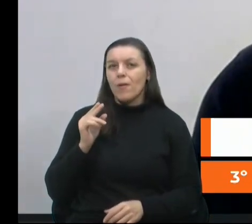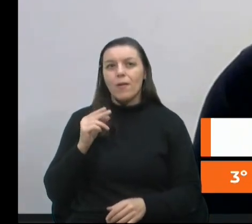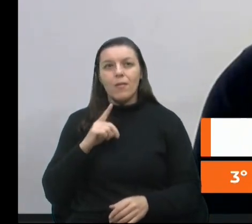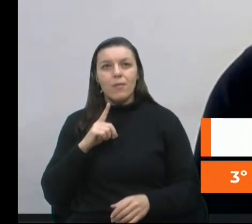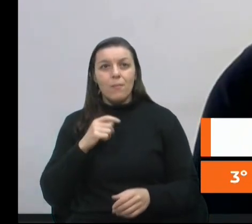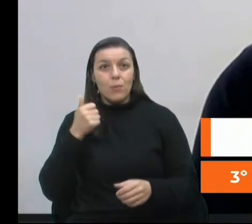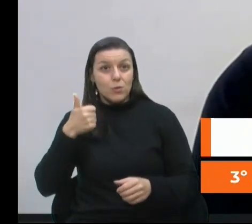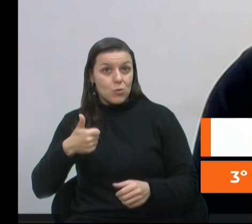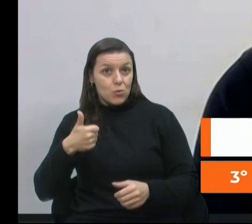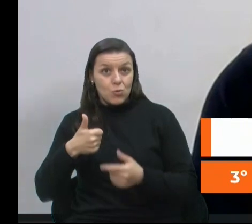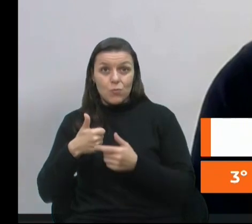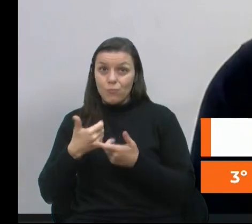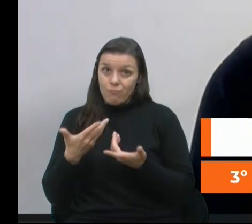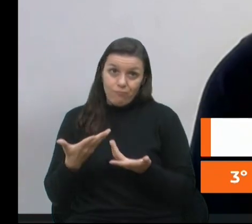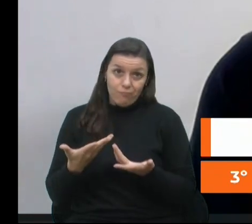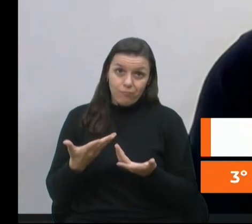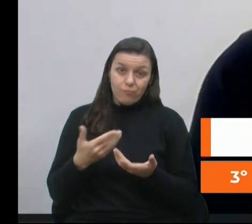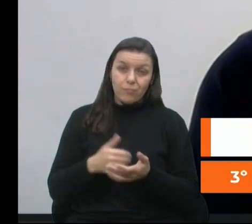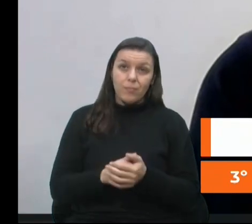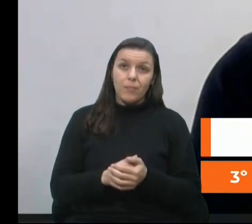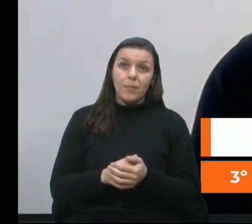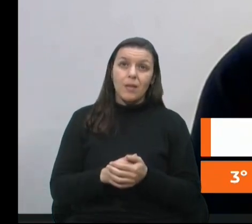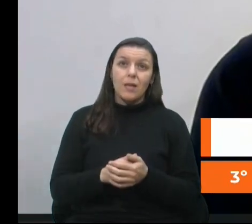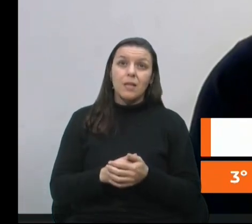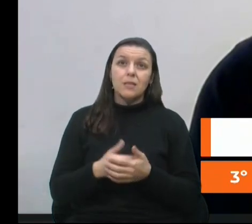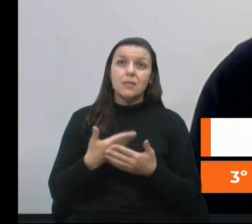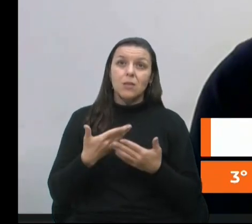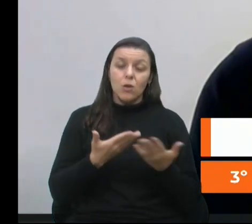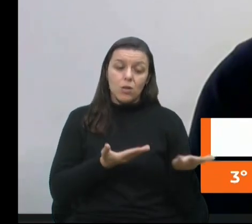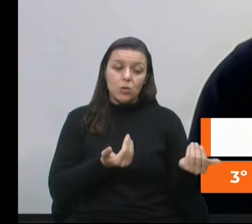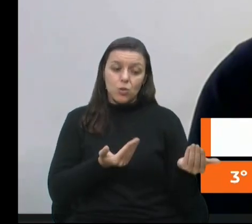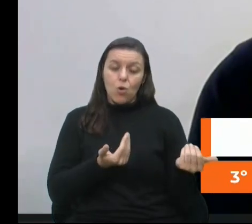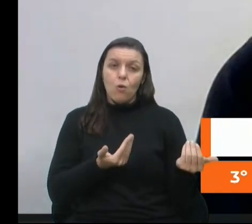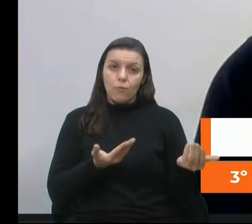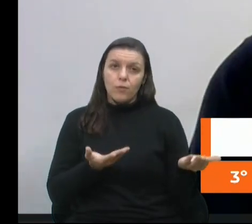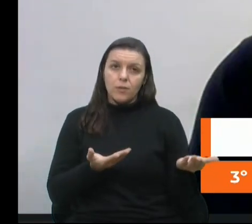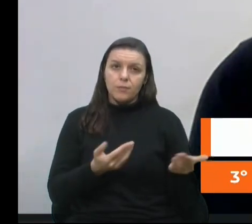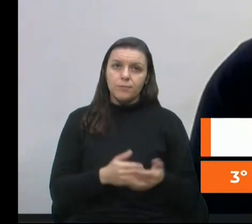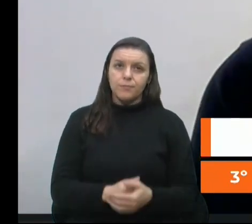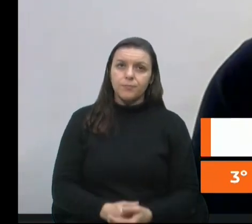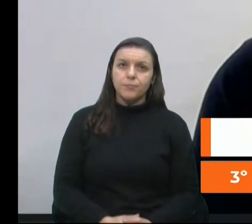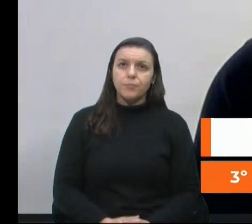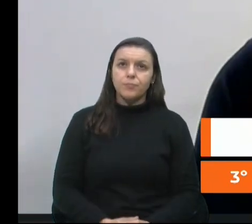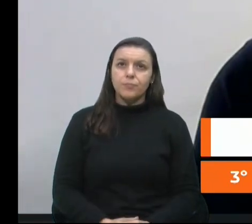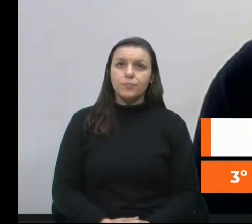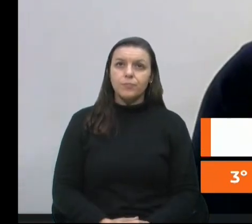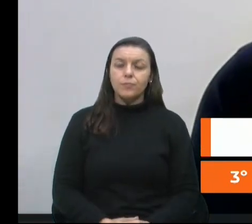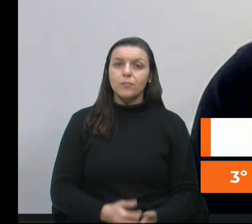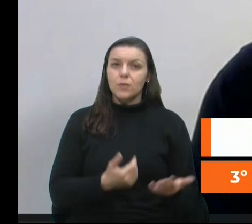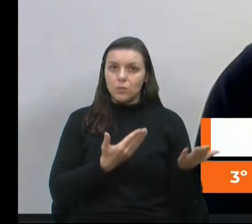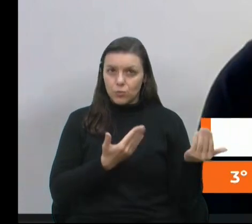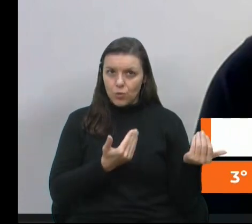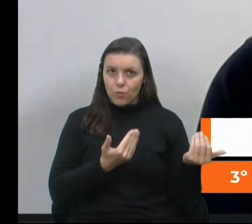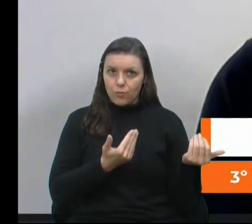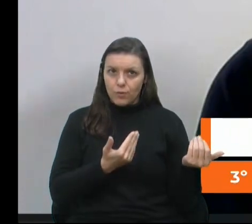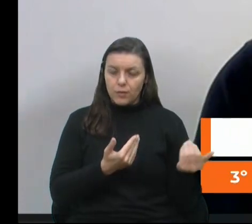coisa positiva nessa relação. Agora entrando na adolescência propriamente dita. O